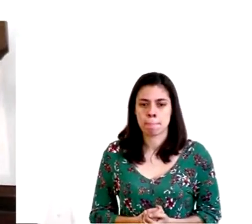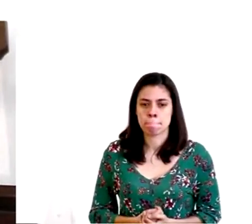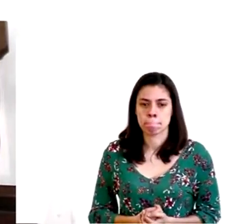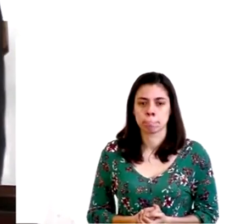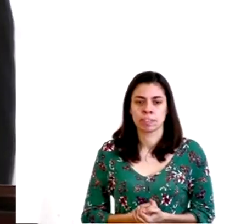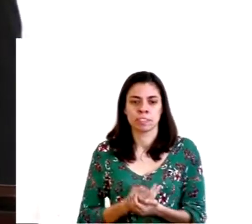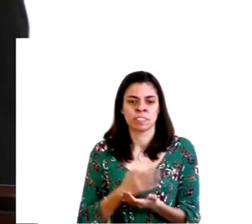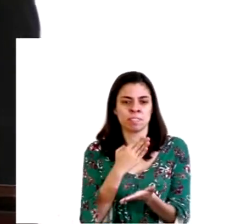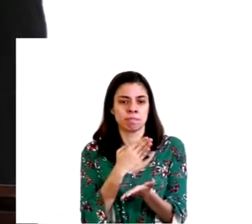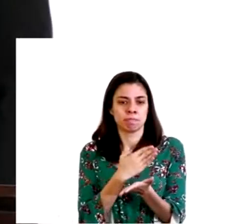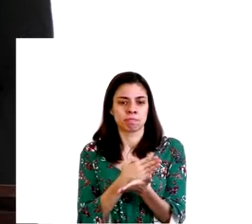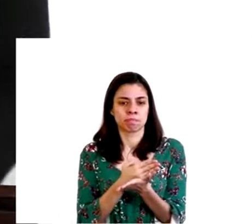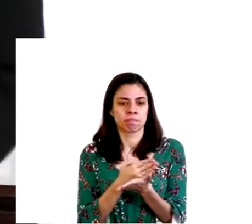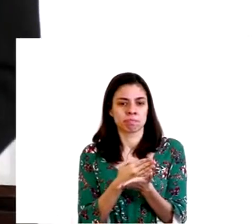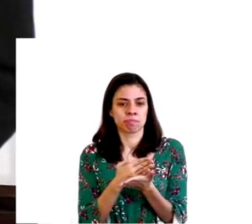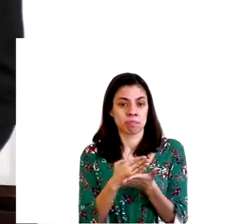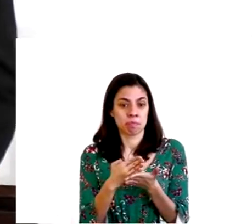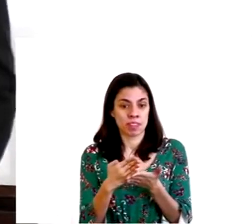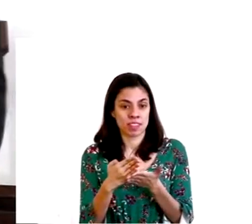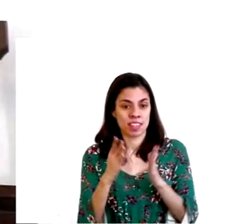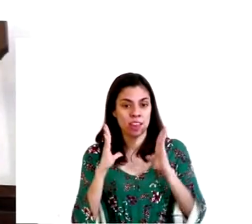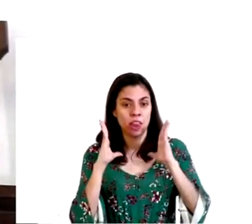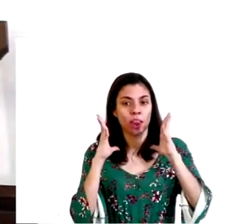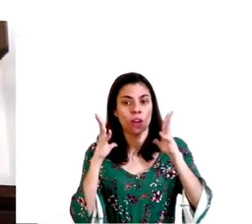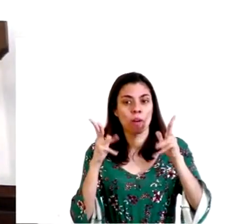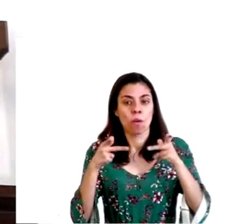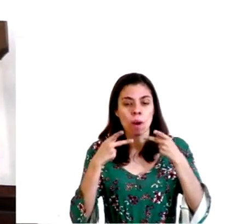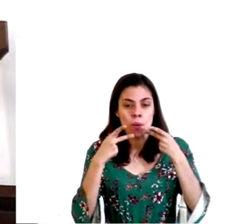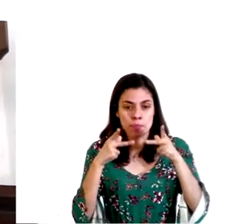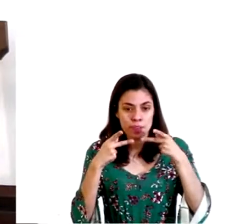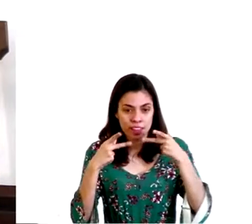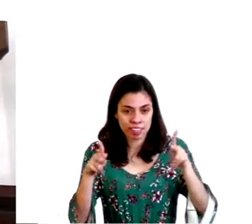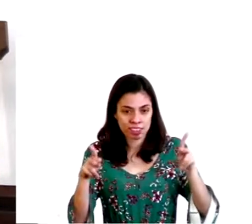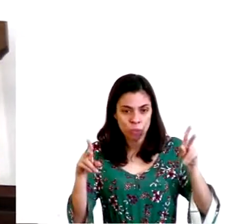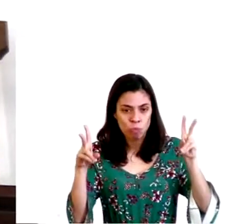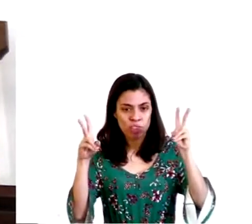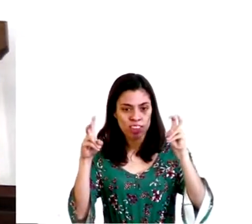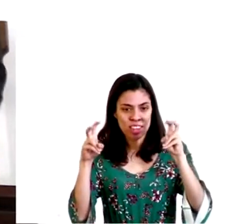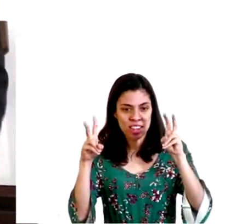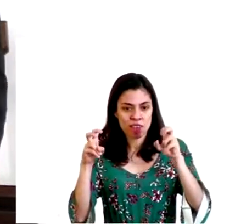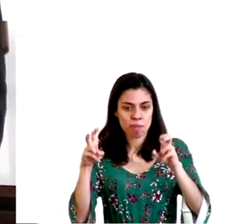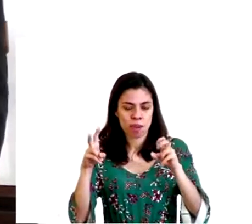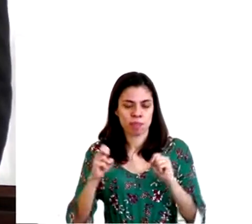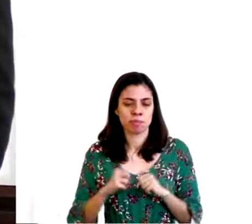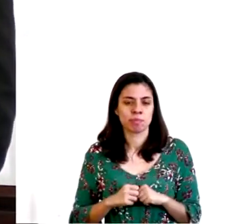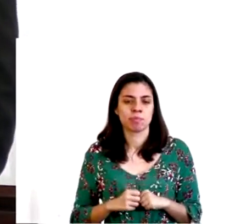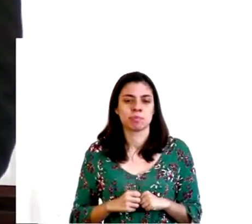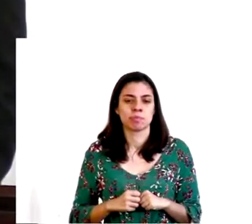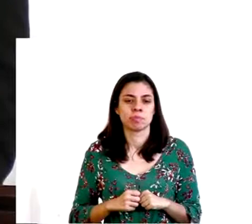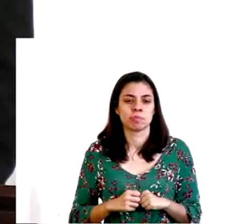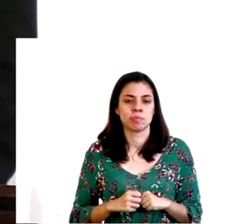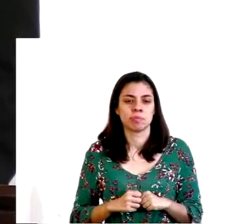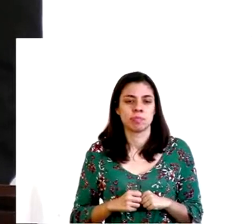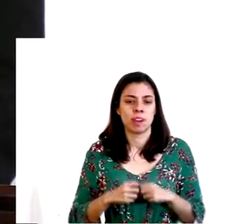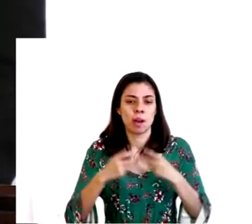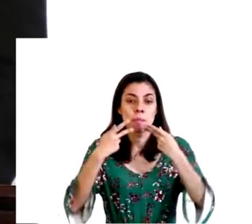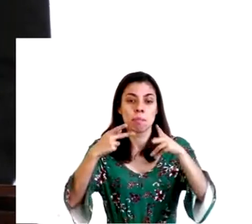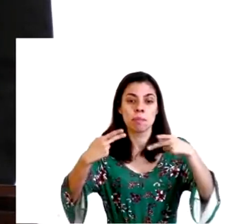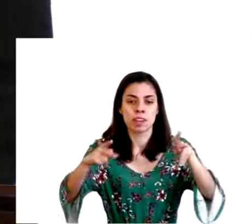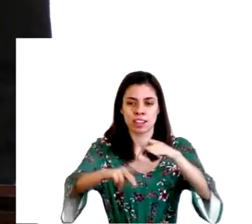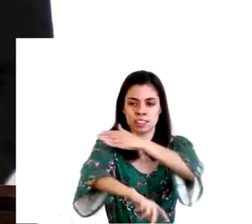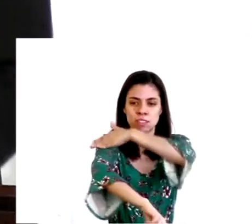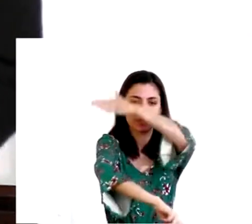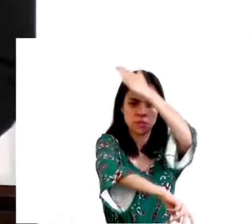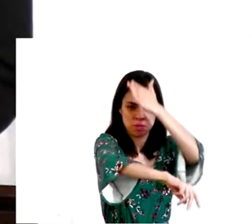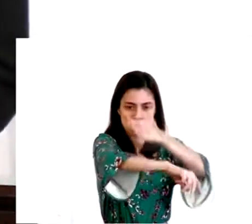Monte, baseado no Sermão do Monte. Esses capítulos que começam aí, capítulo 5, 6 e 7. Ao